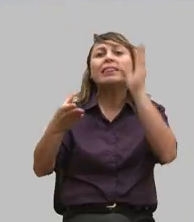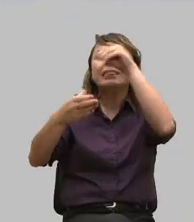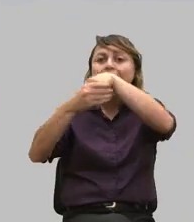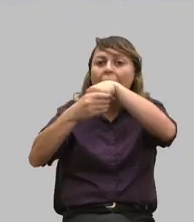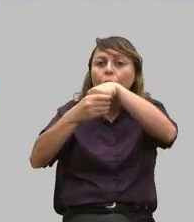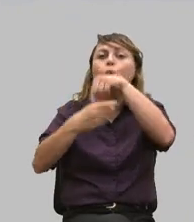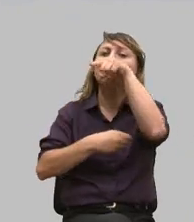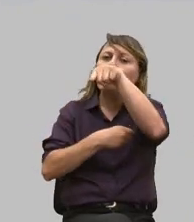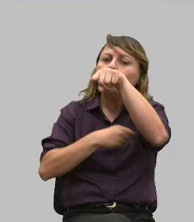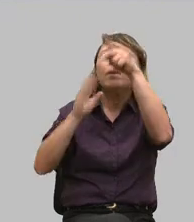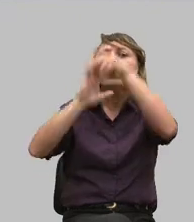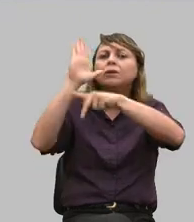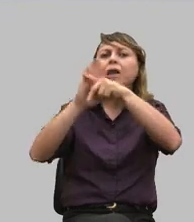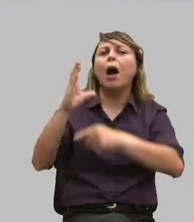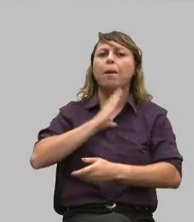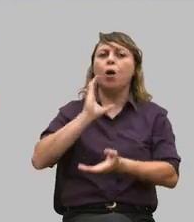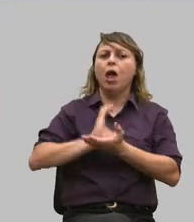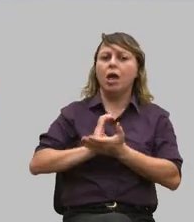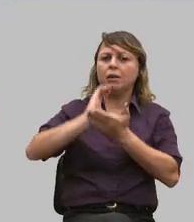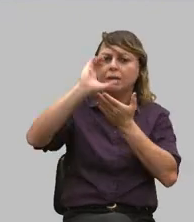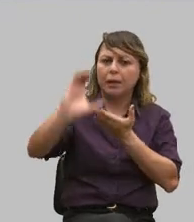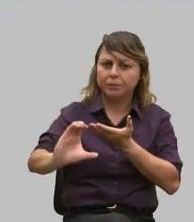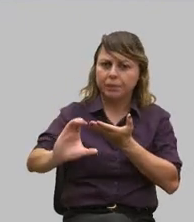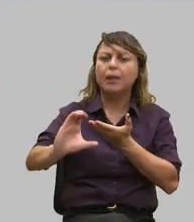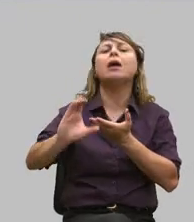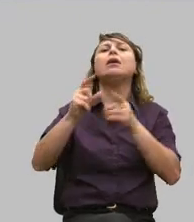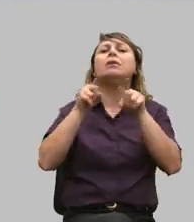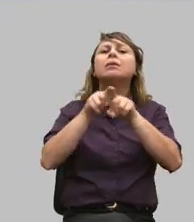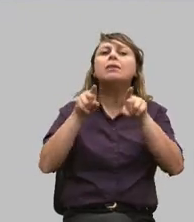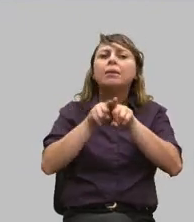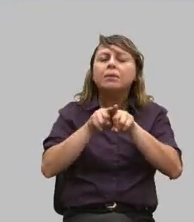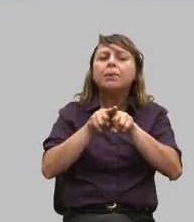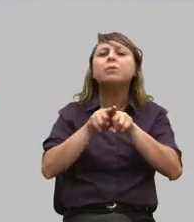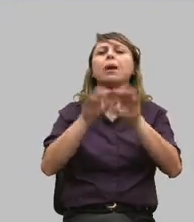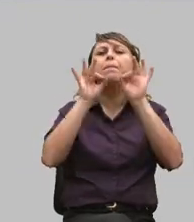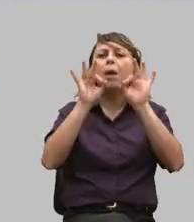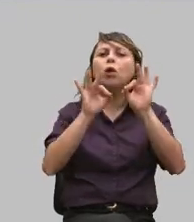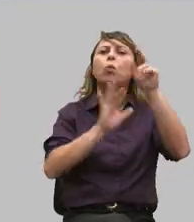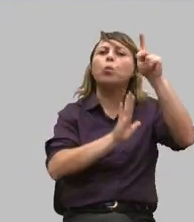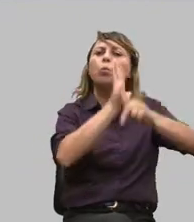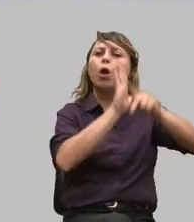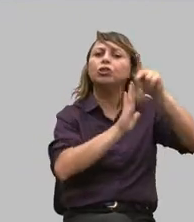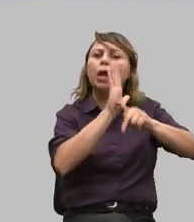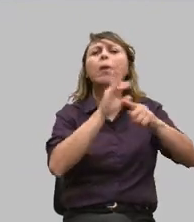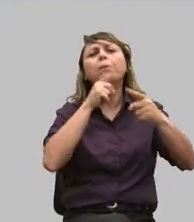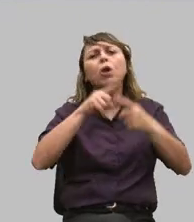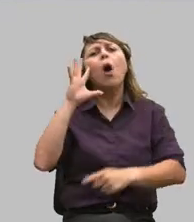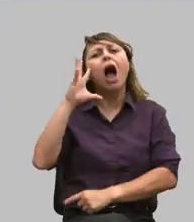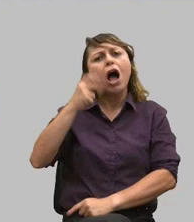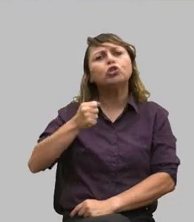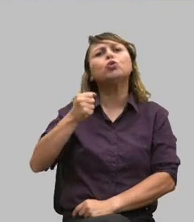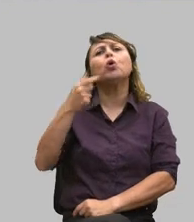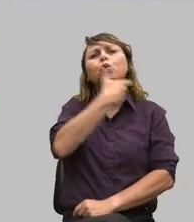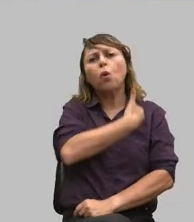também de indicar recurso meu da minha emenda da minha emenda impositiva para esse projeto porque eu também acho que o governo tem que investir mais recursos mas nós